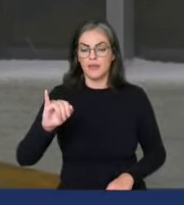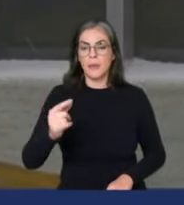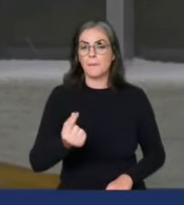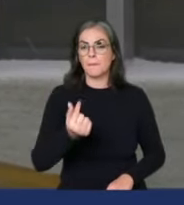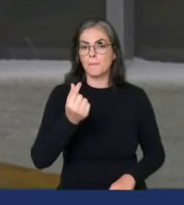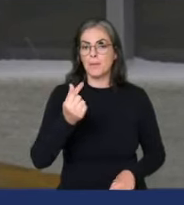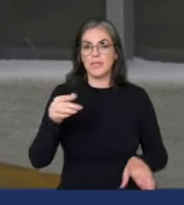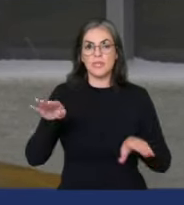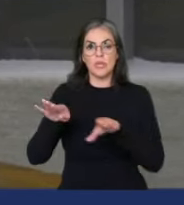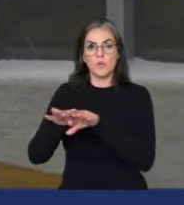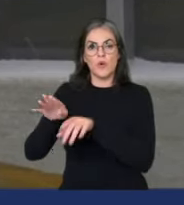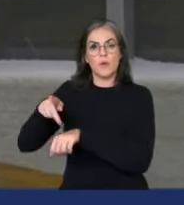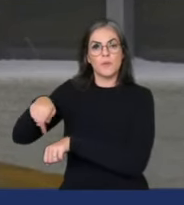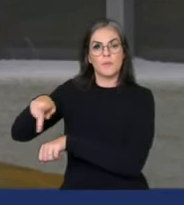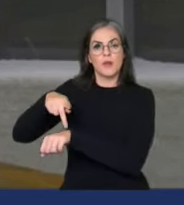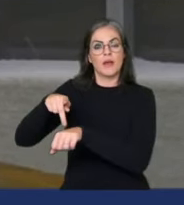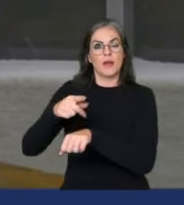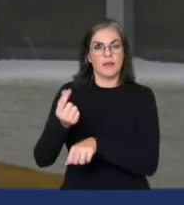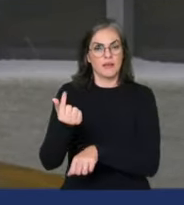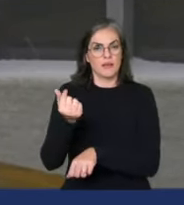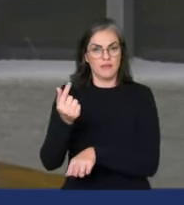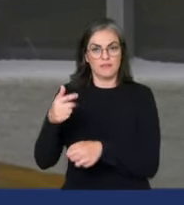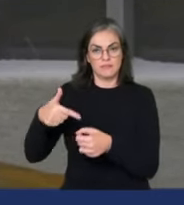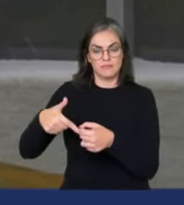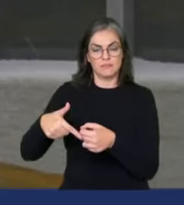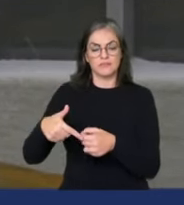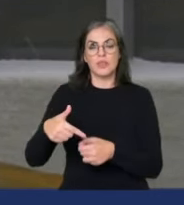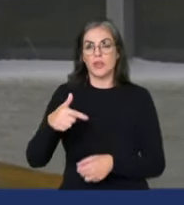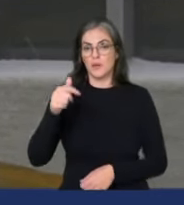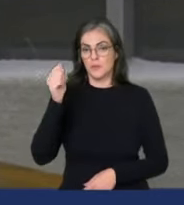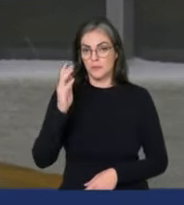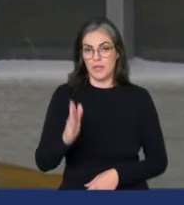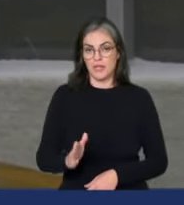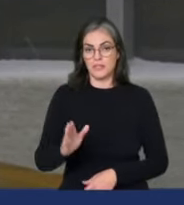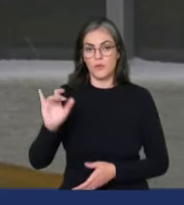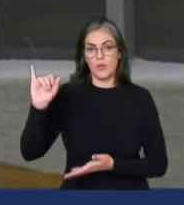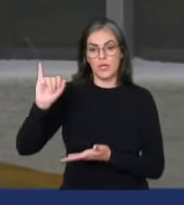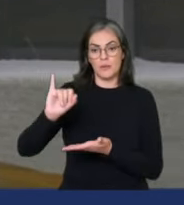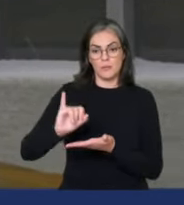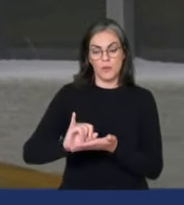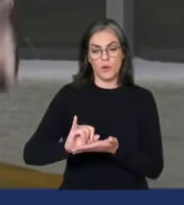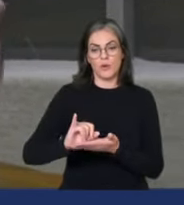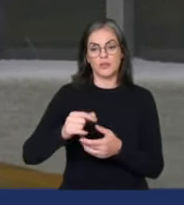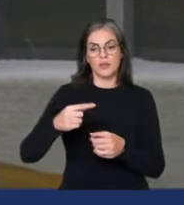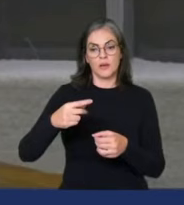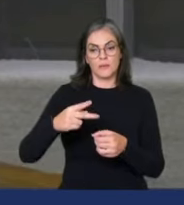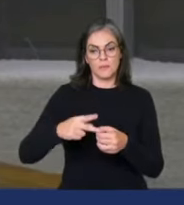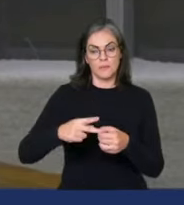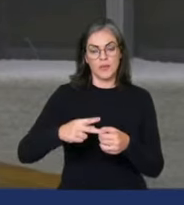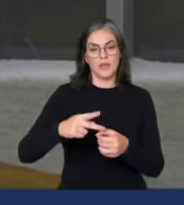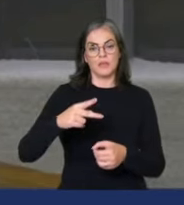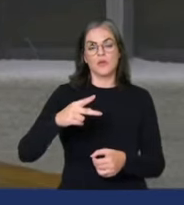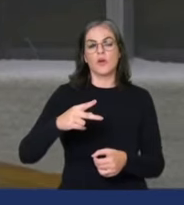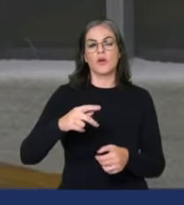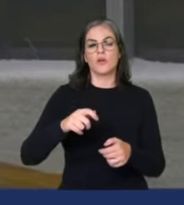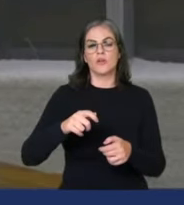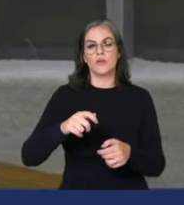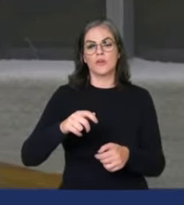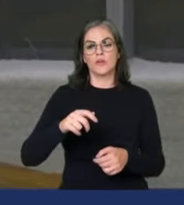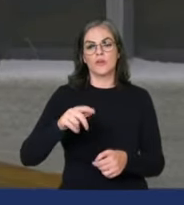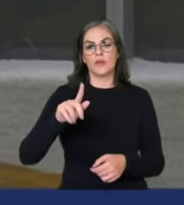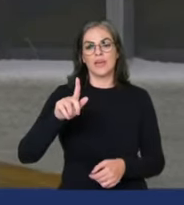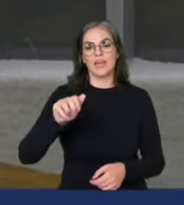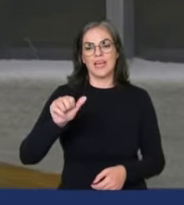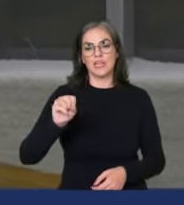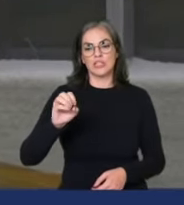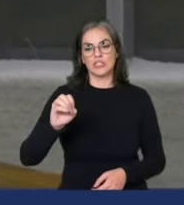Brasil importa a gasolina, na verdade o petróleo, que faz a gasolina, barril do petróleo a